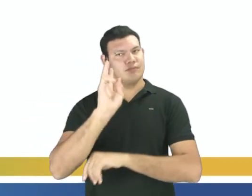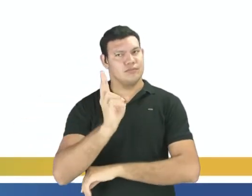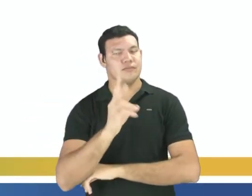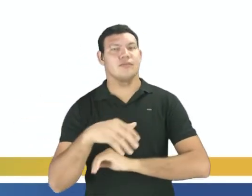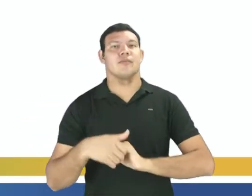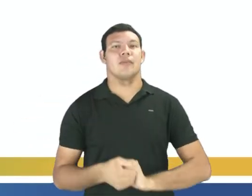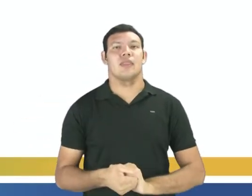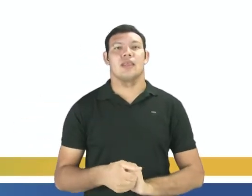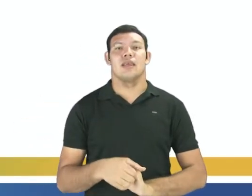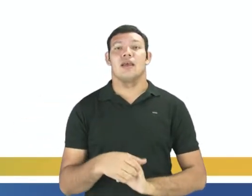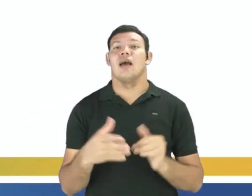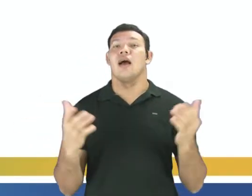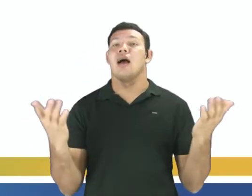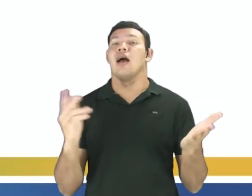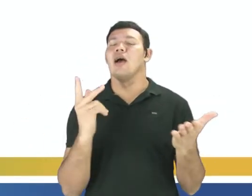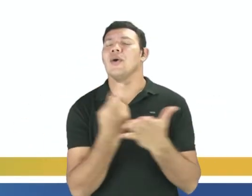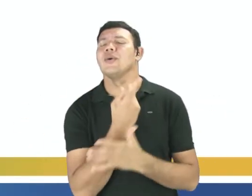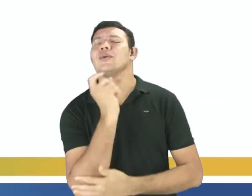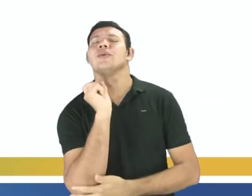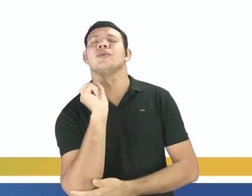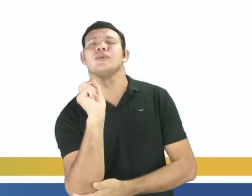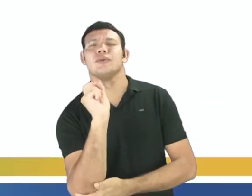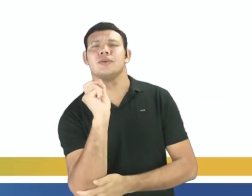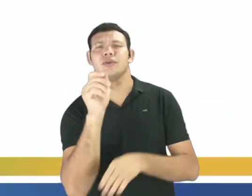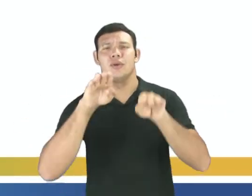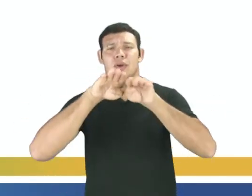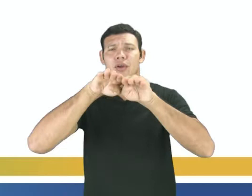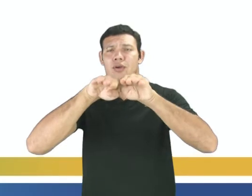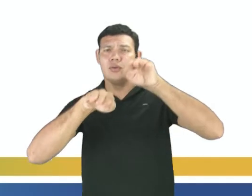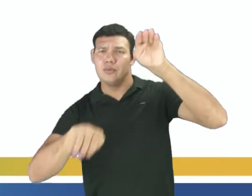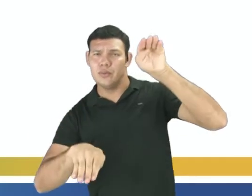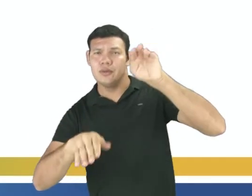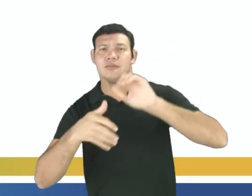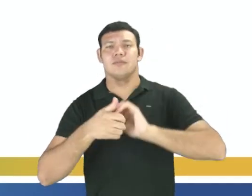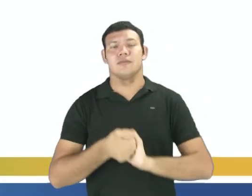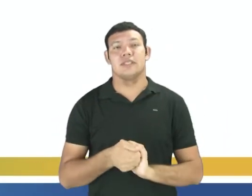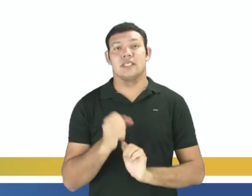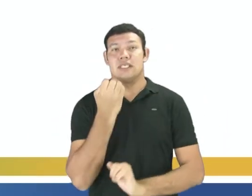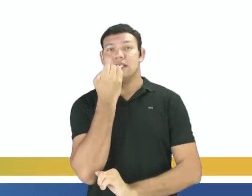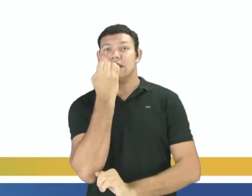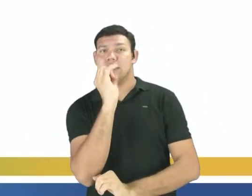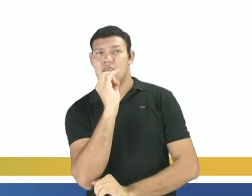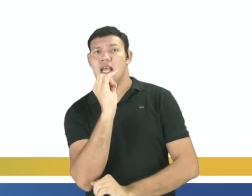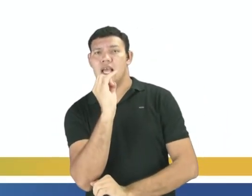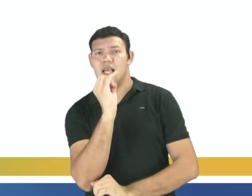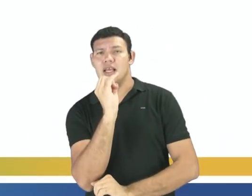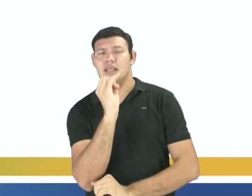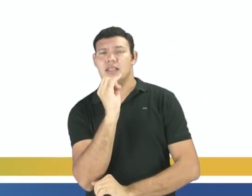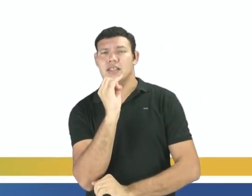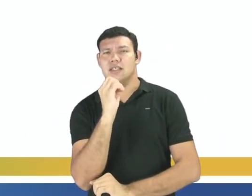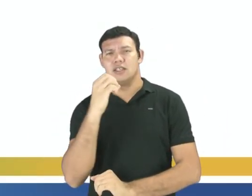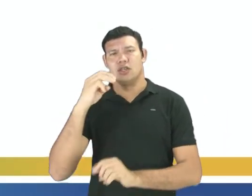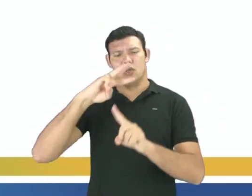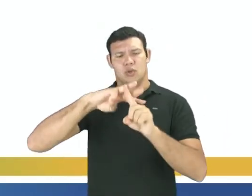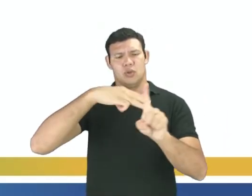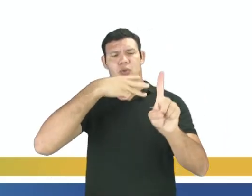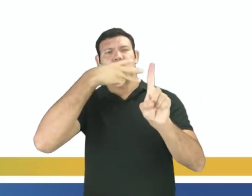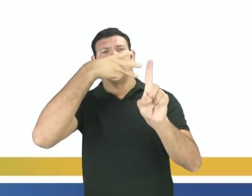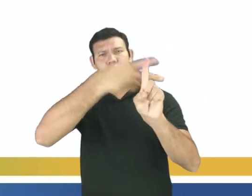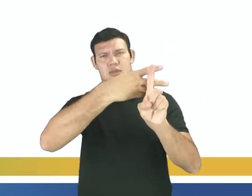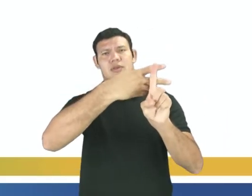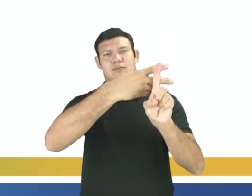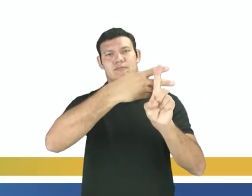Então, o que acontece aqui na grandeza inversamente proporcional? Se em uma grandeza eu triplico, na outra